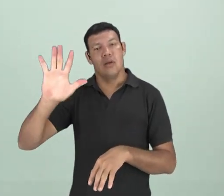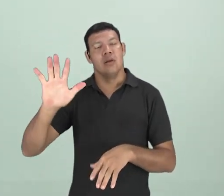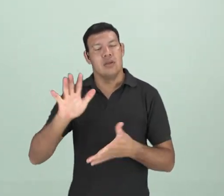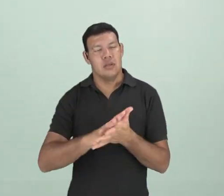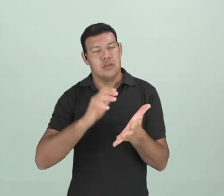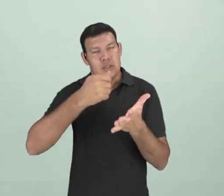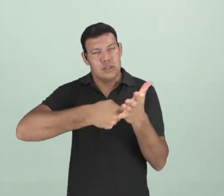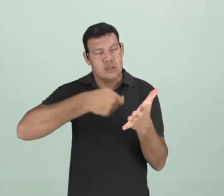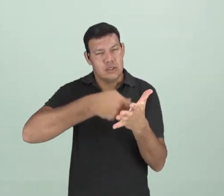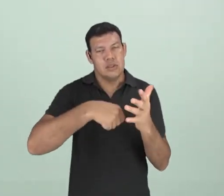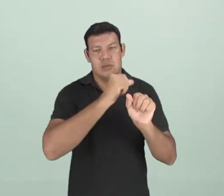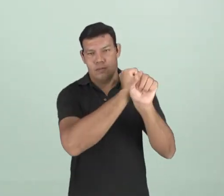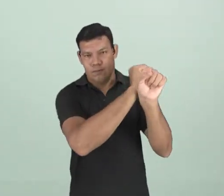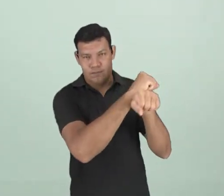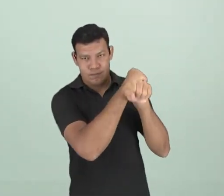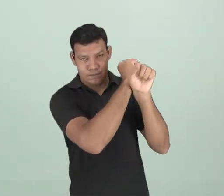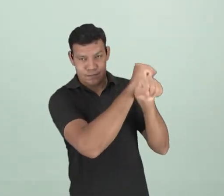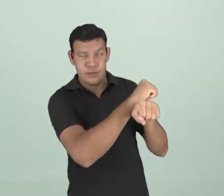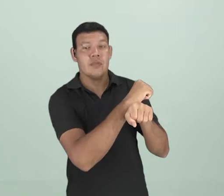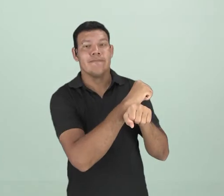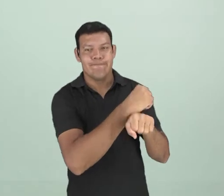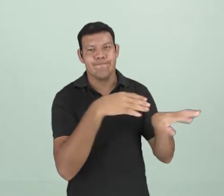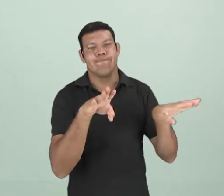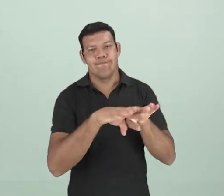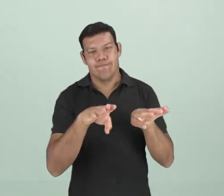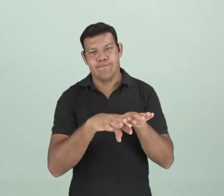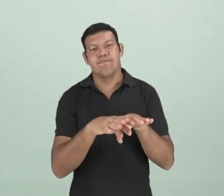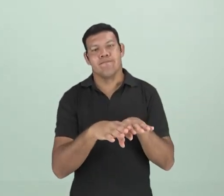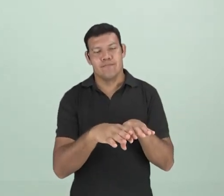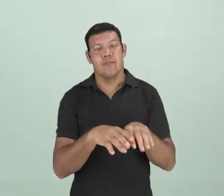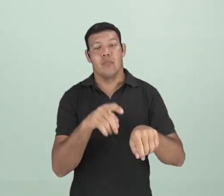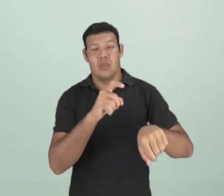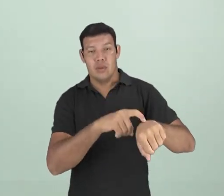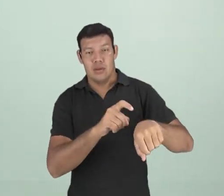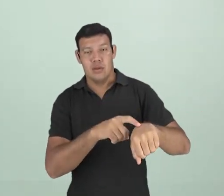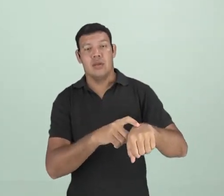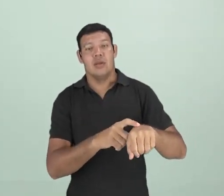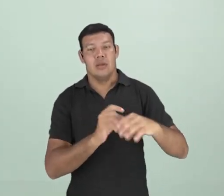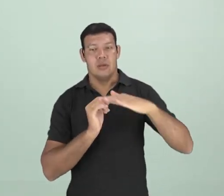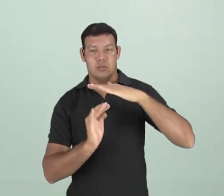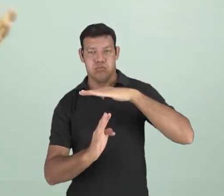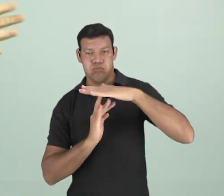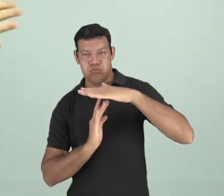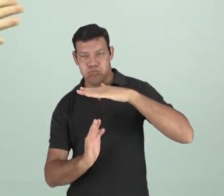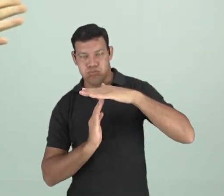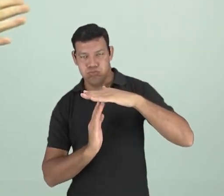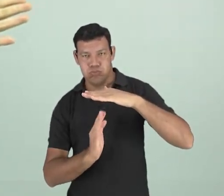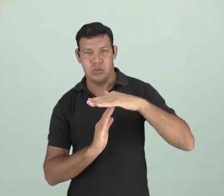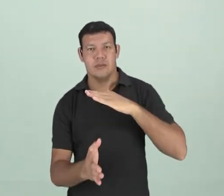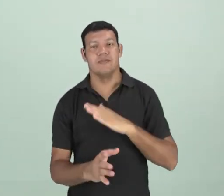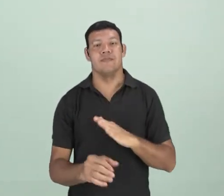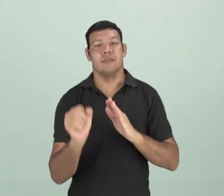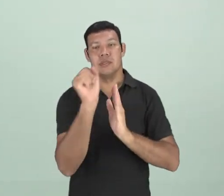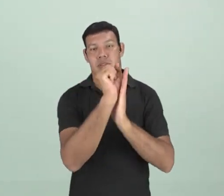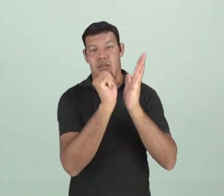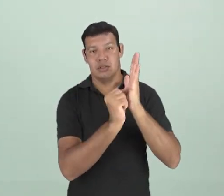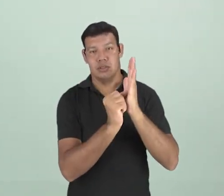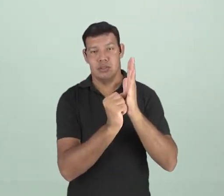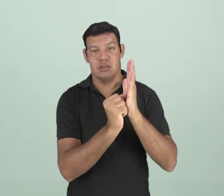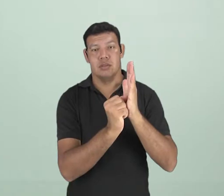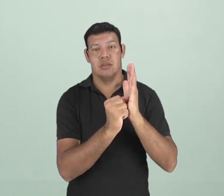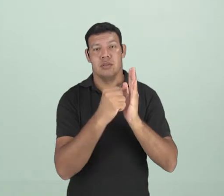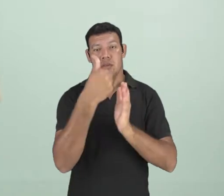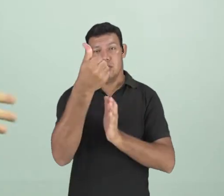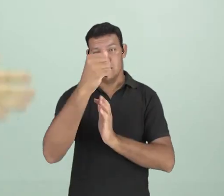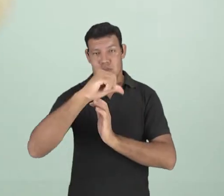submeter à condição de escravo, e aí esse já é também um processo migratório. Lá no século XX,